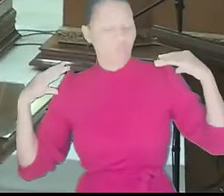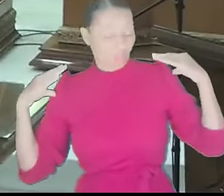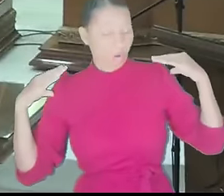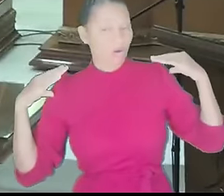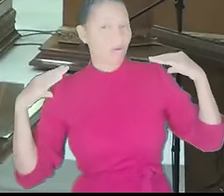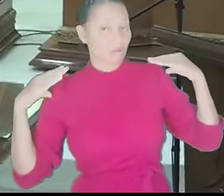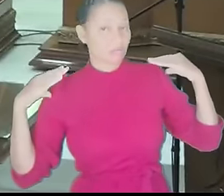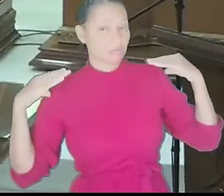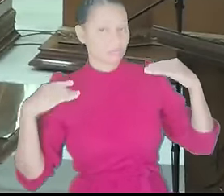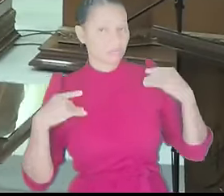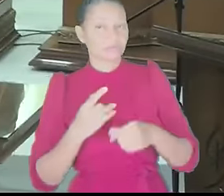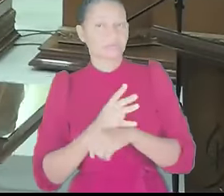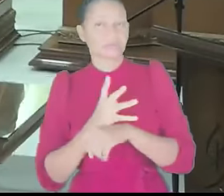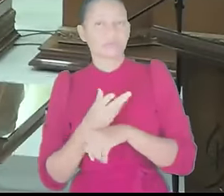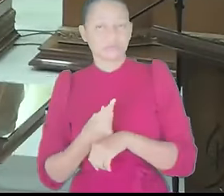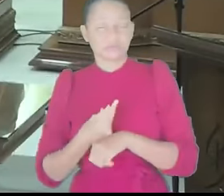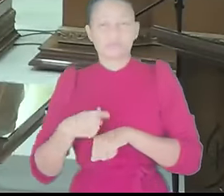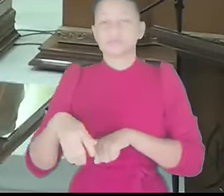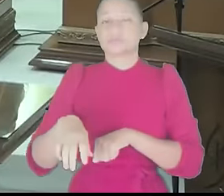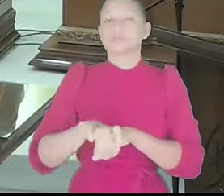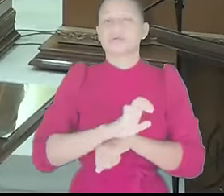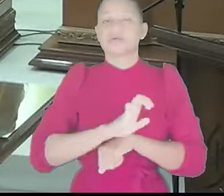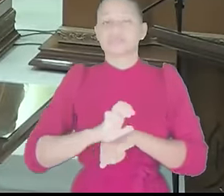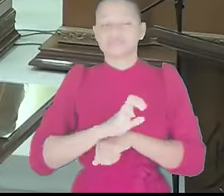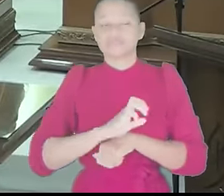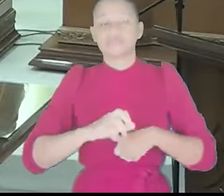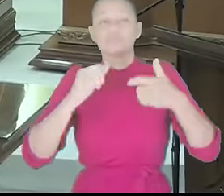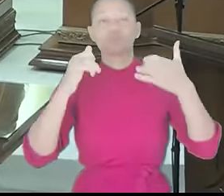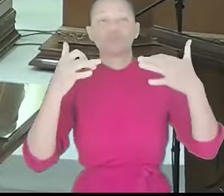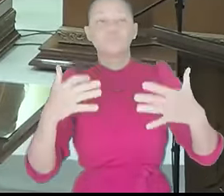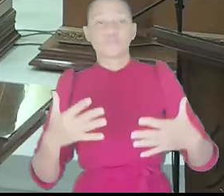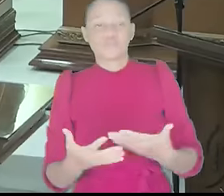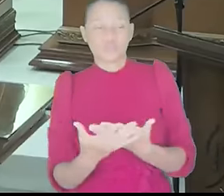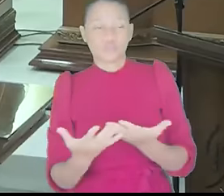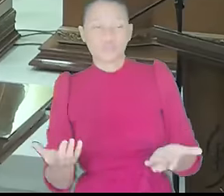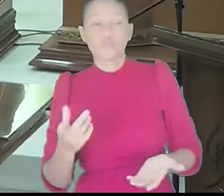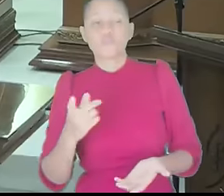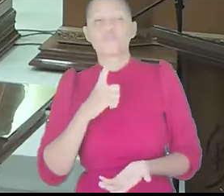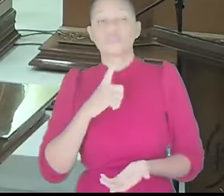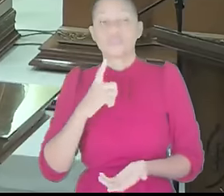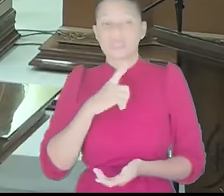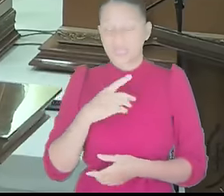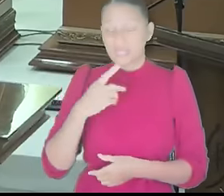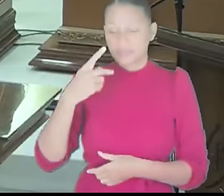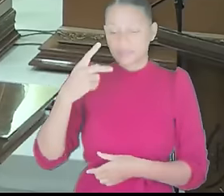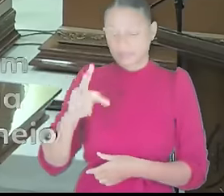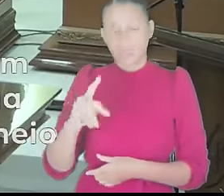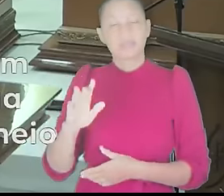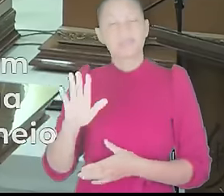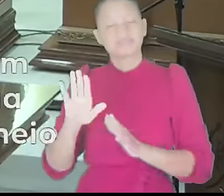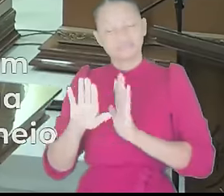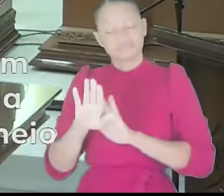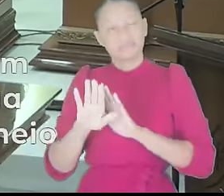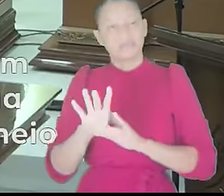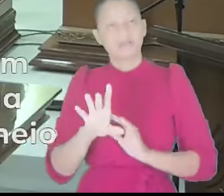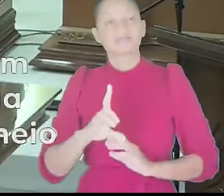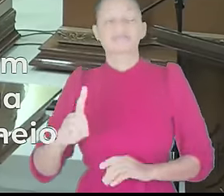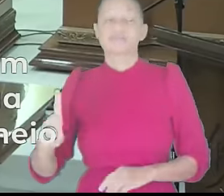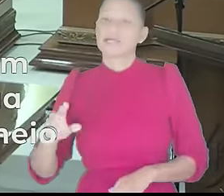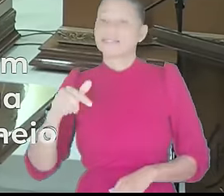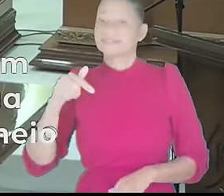Éfeso: isto diz aquele que tem na sua destra as sete